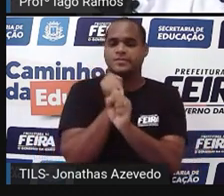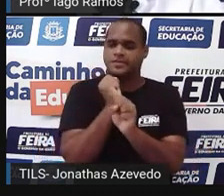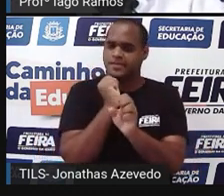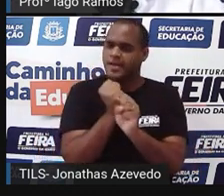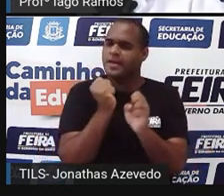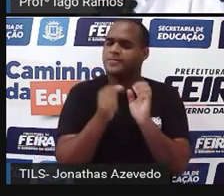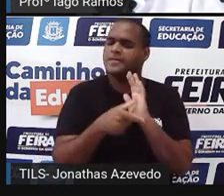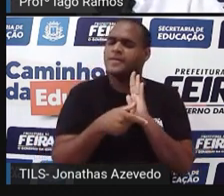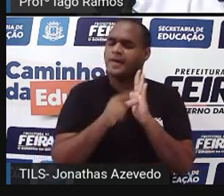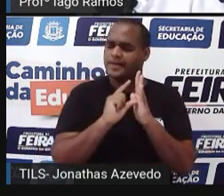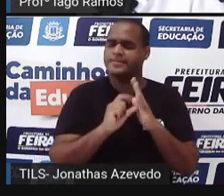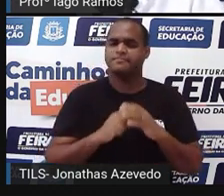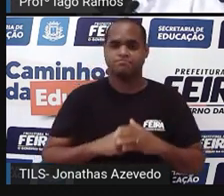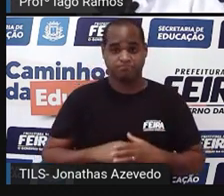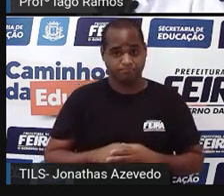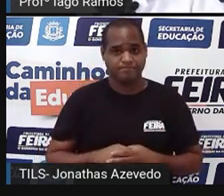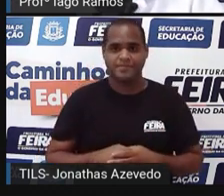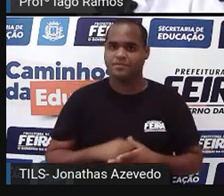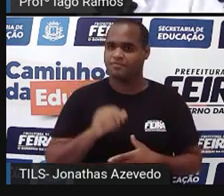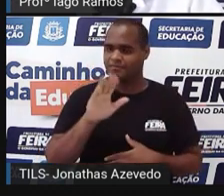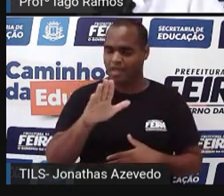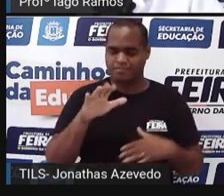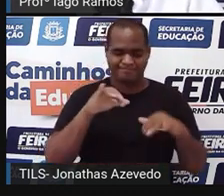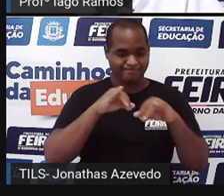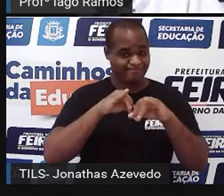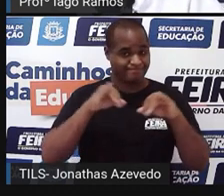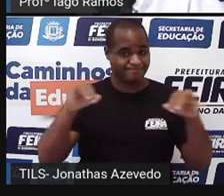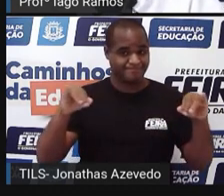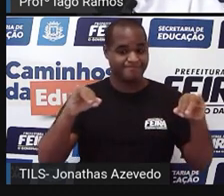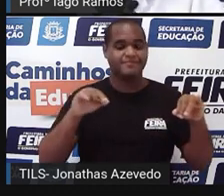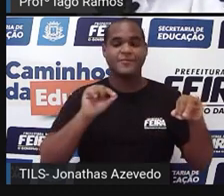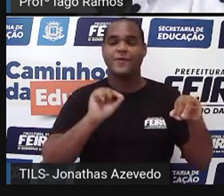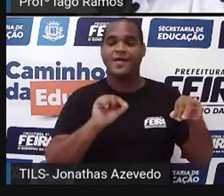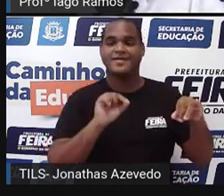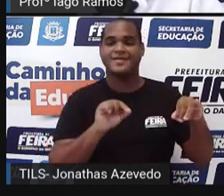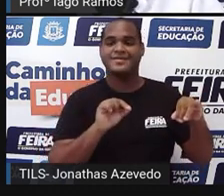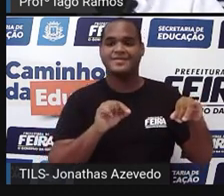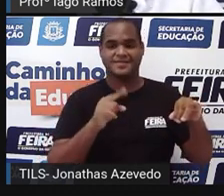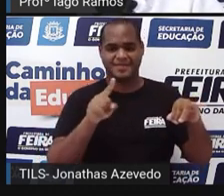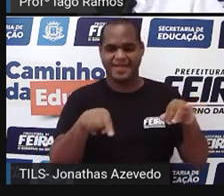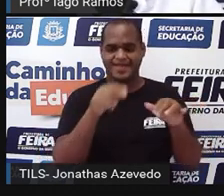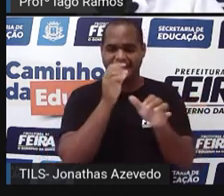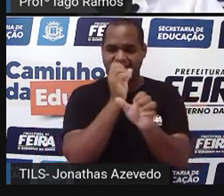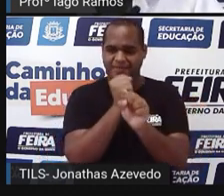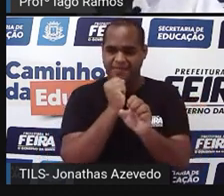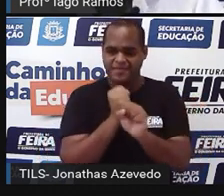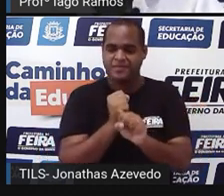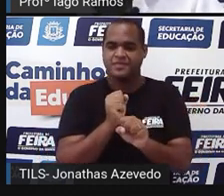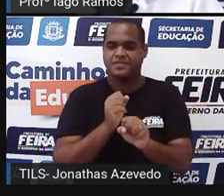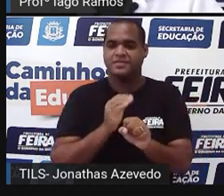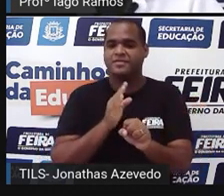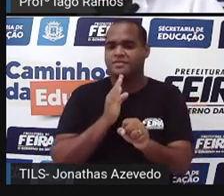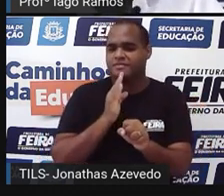e a boa notícia é que esse cálculo ele é muito muito